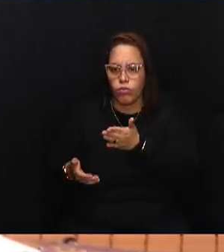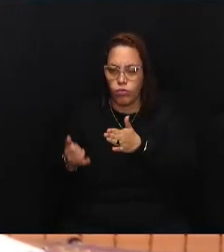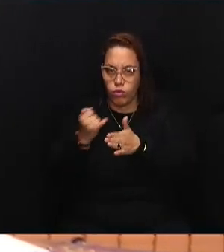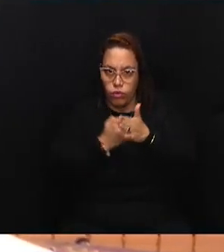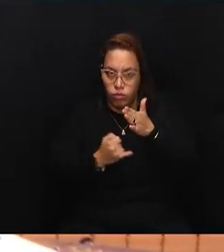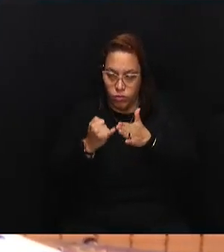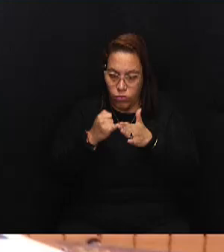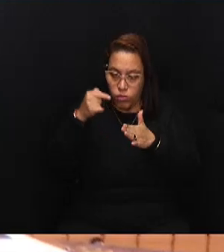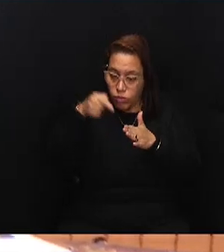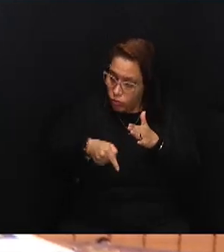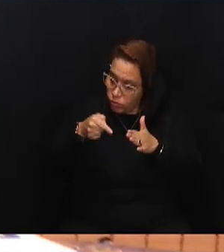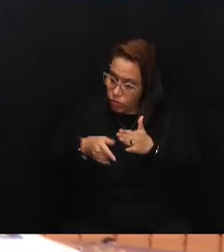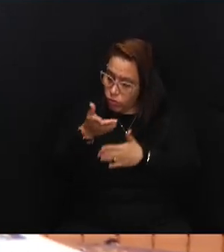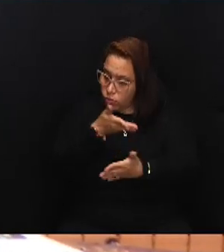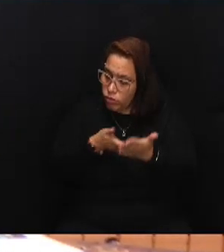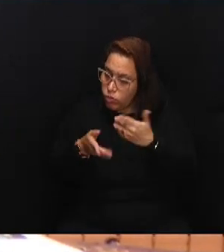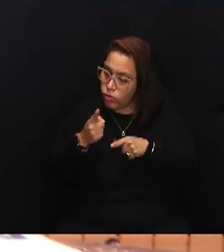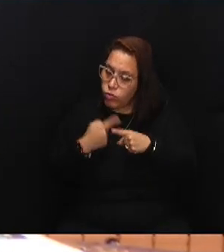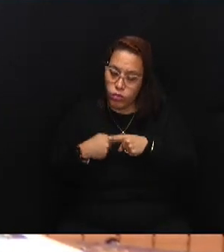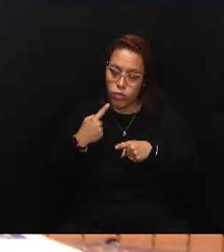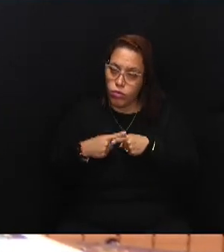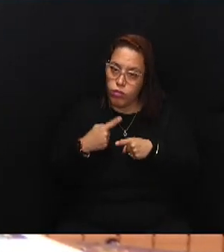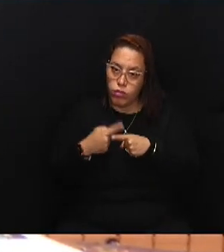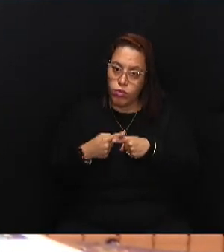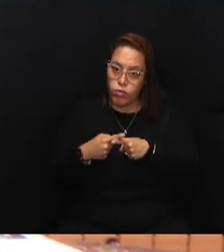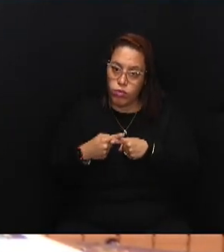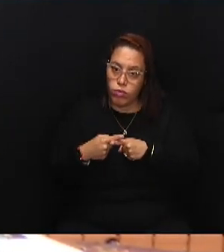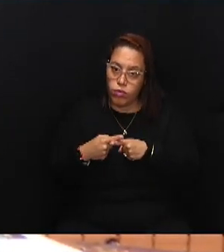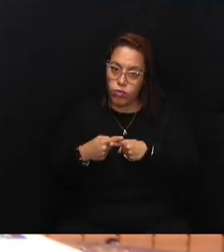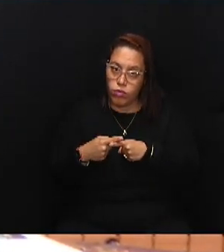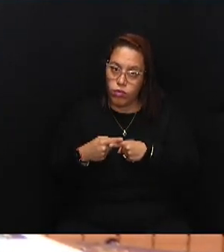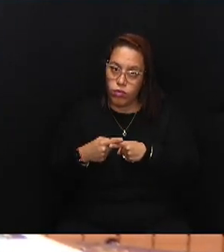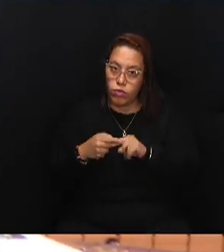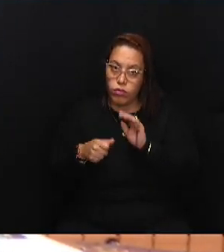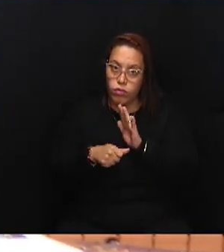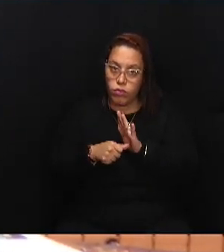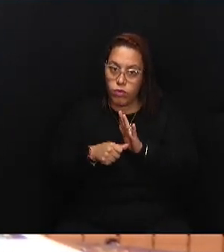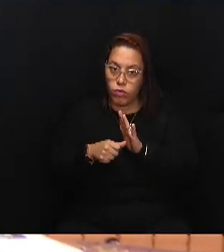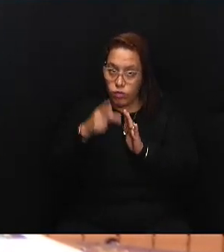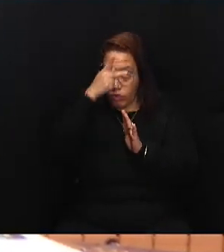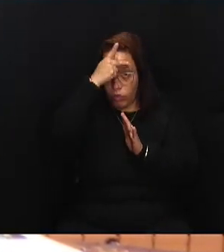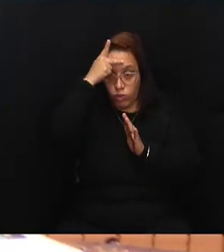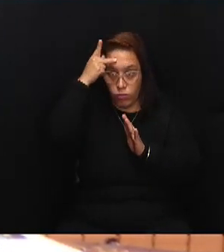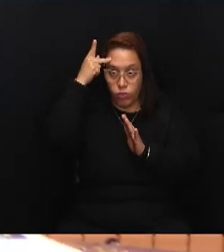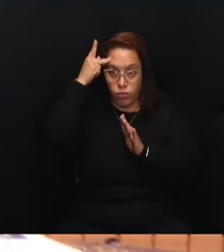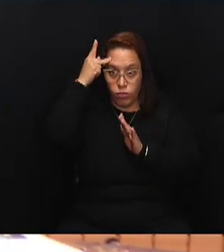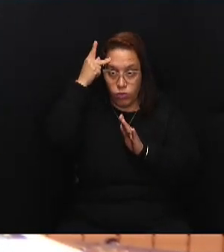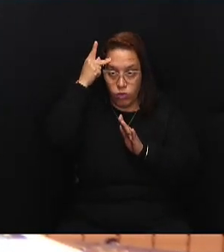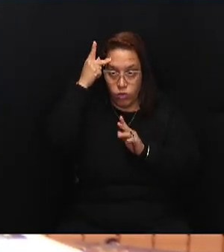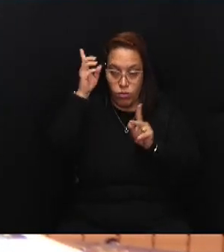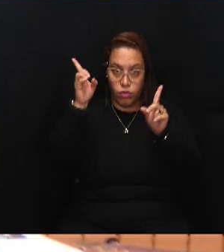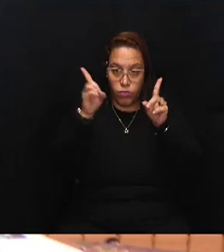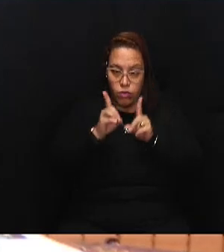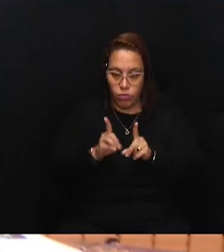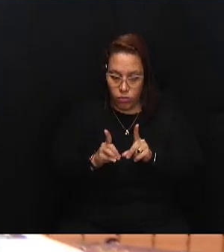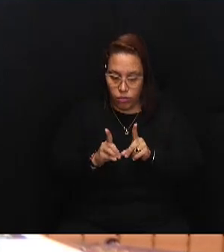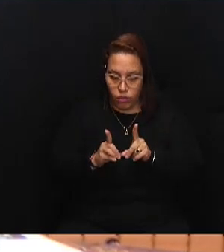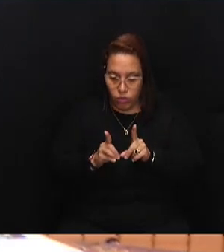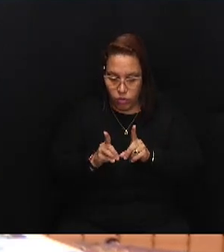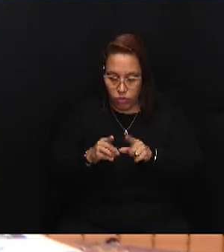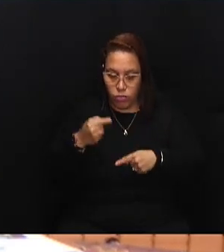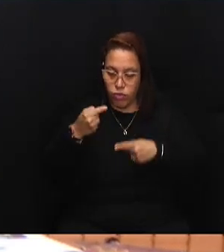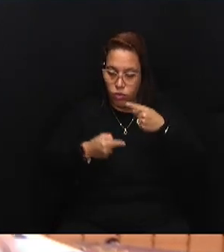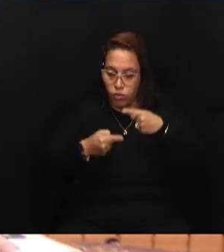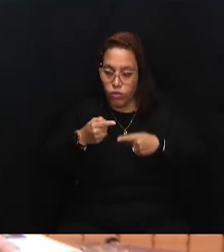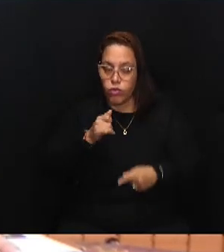aqui participar, porque sempre, quando eu fui presidente da pessoa com deficiência, a comissão, eu sempre gostei assim, de ter um debate, por